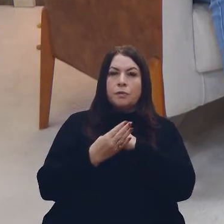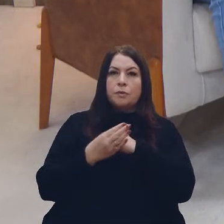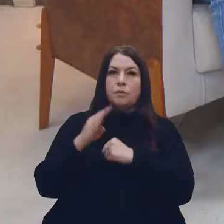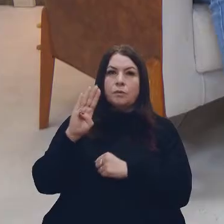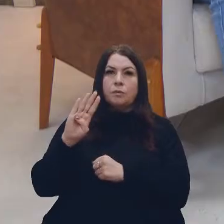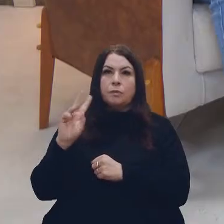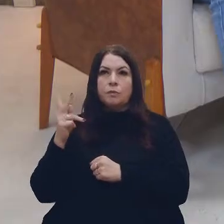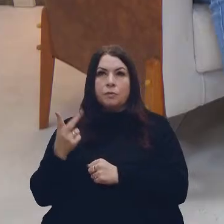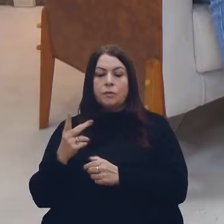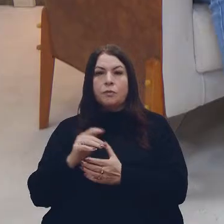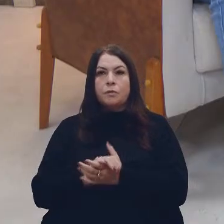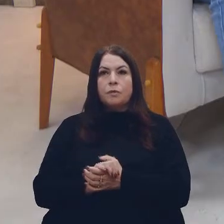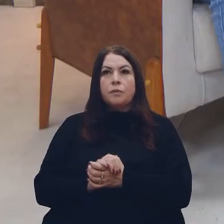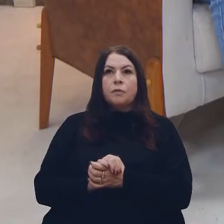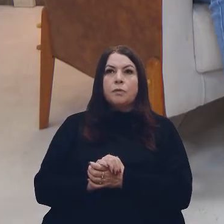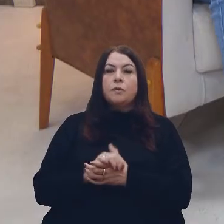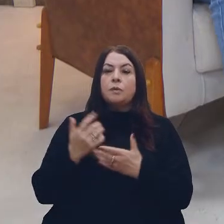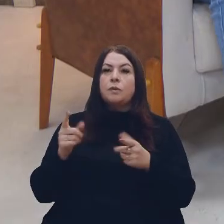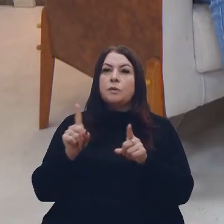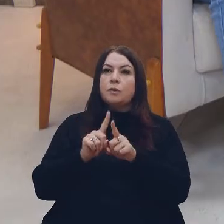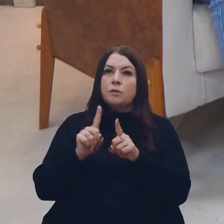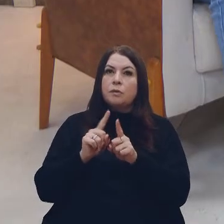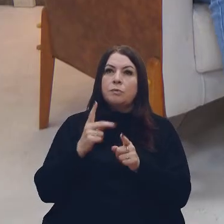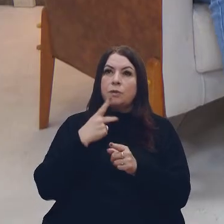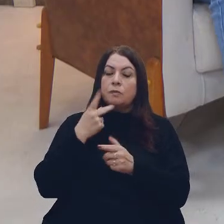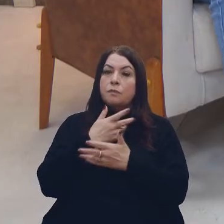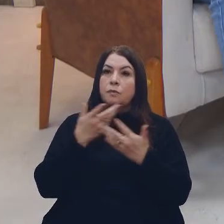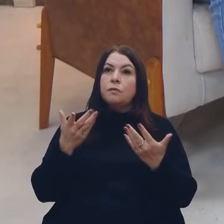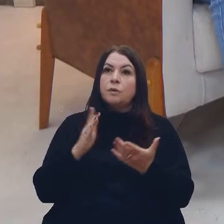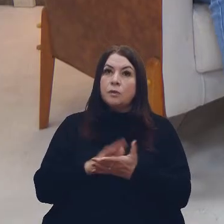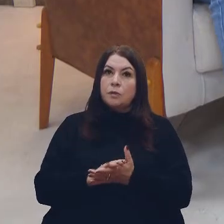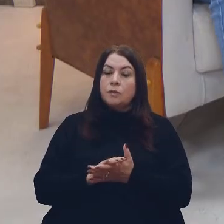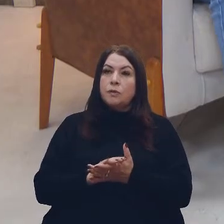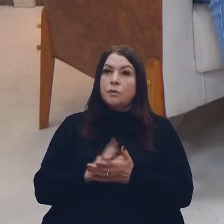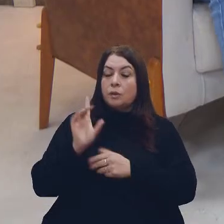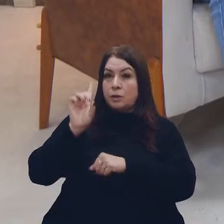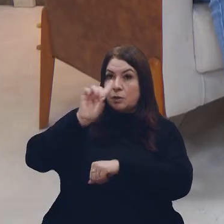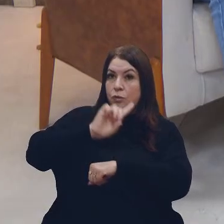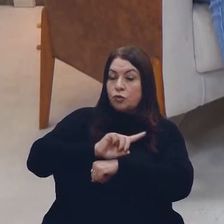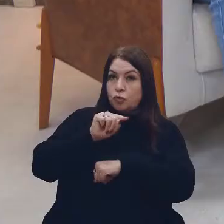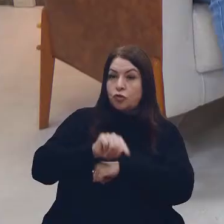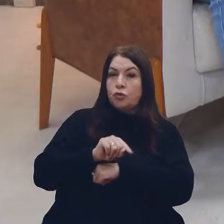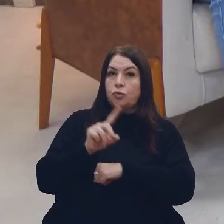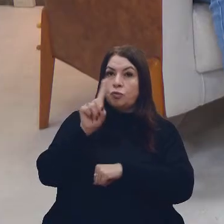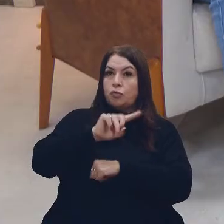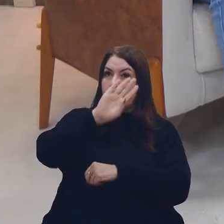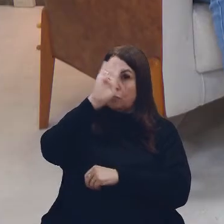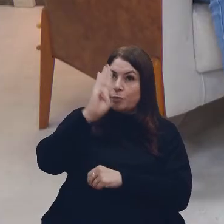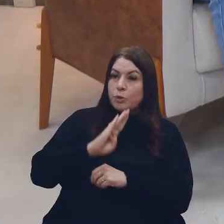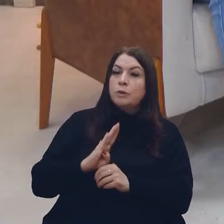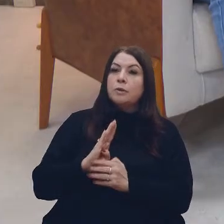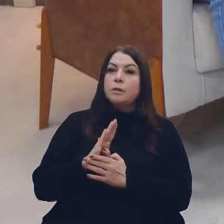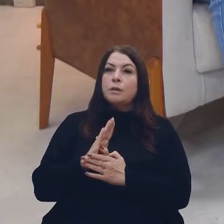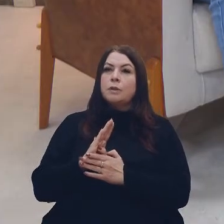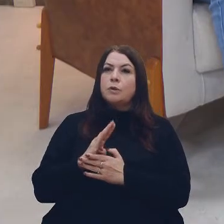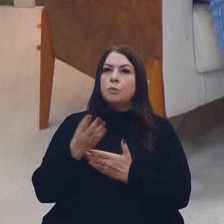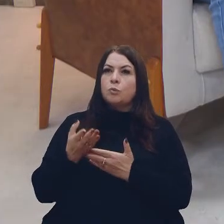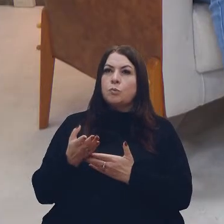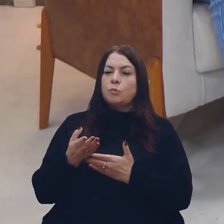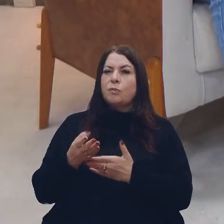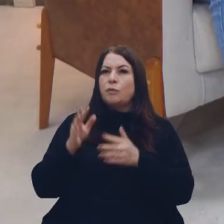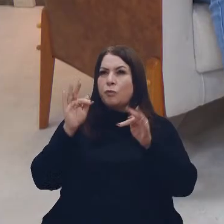Belo Horizonte. E aí também falar que esse dia é um dia nacional, né, da